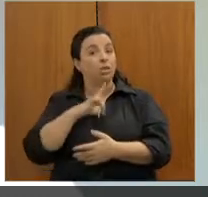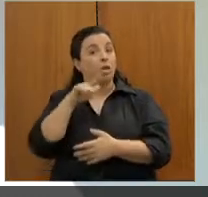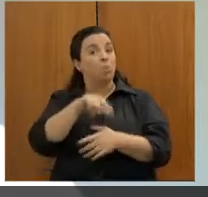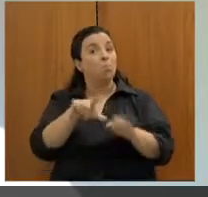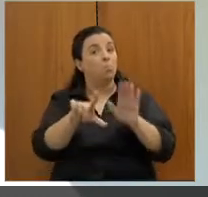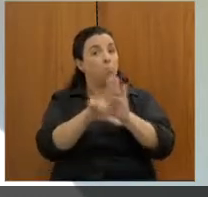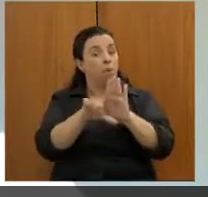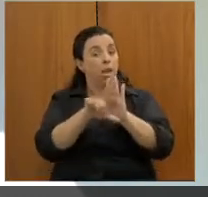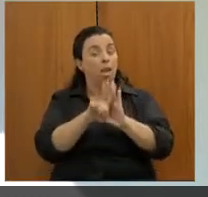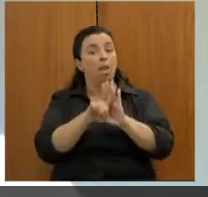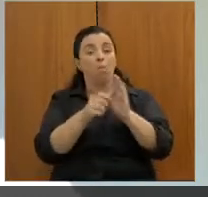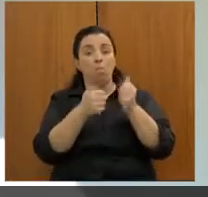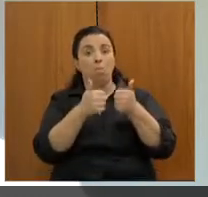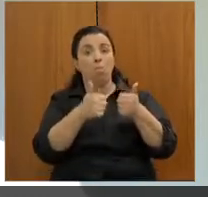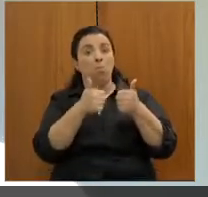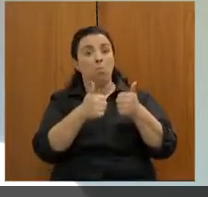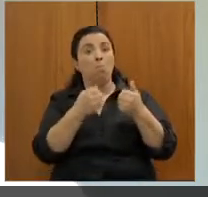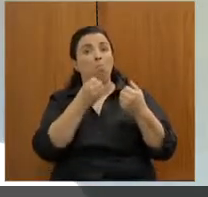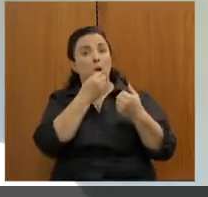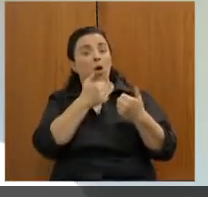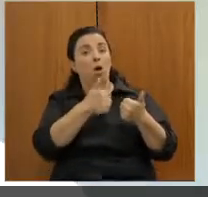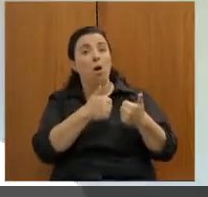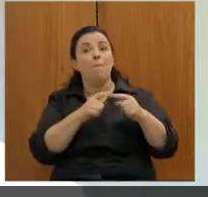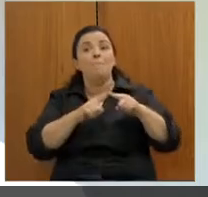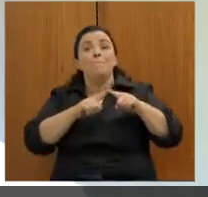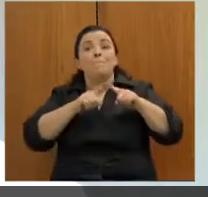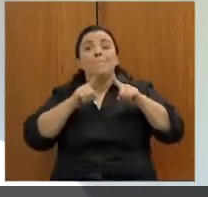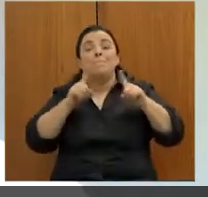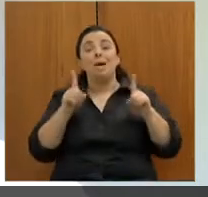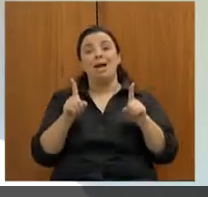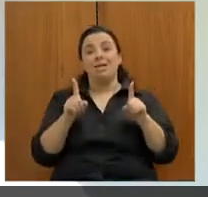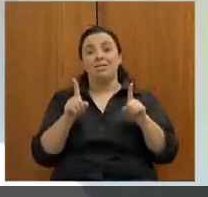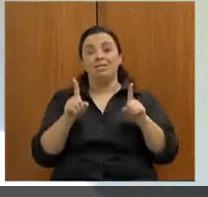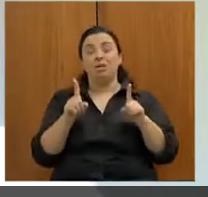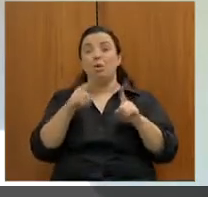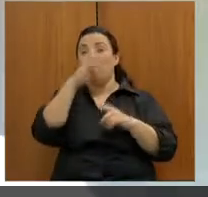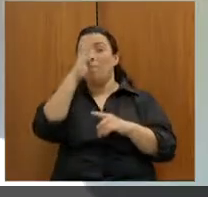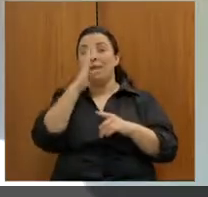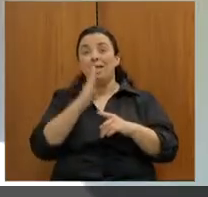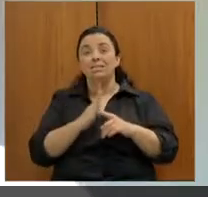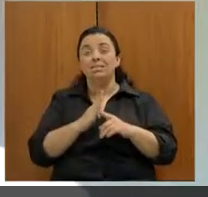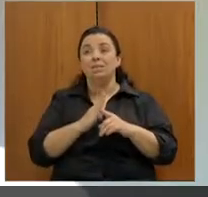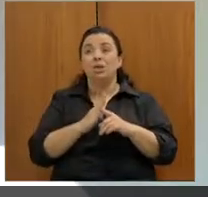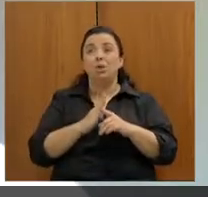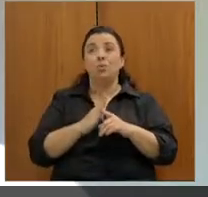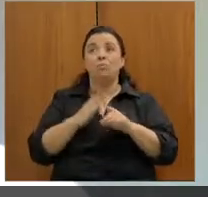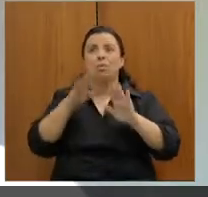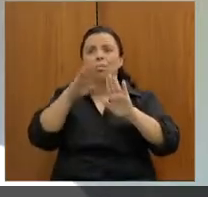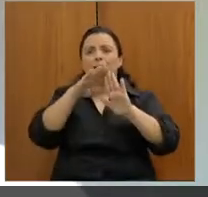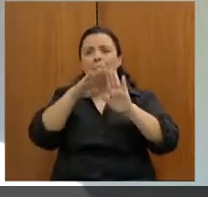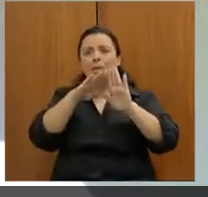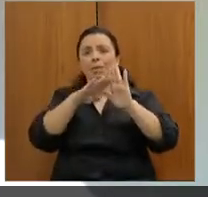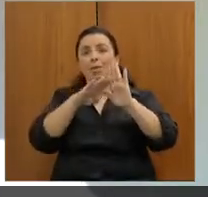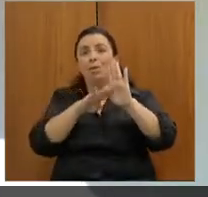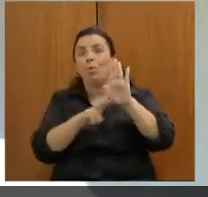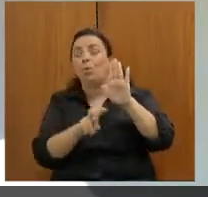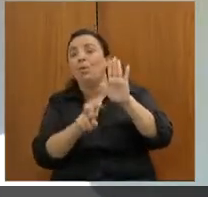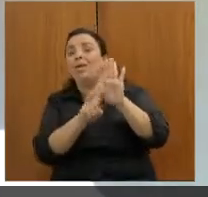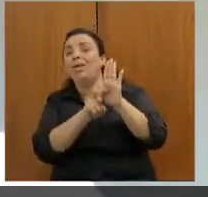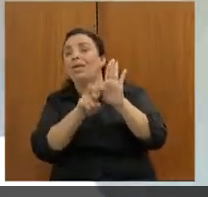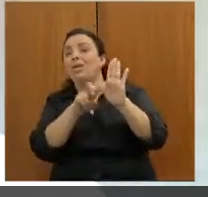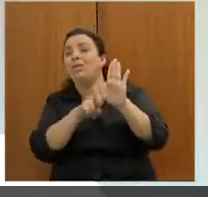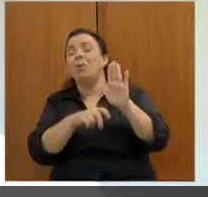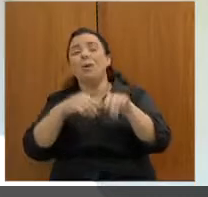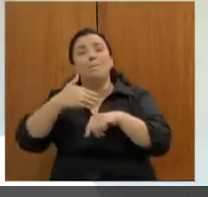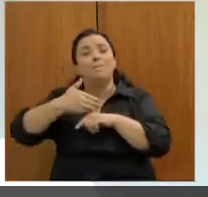avançada Mas hoje nós sair do Brasil ainda é o quinto lugar no ranking mundial de feminicídio tão